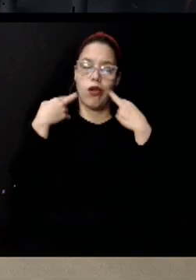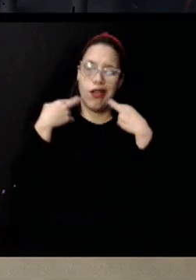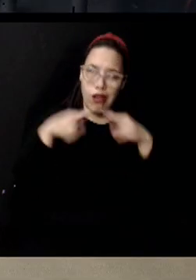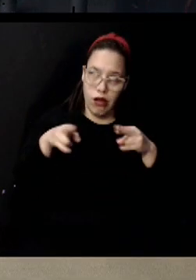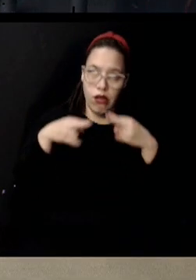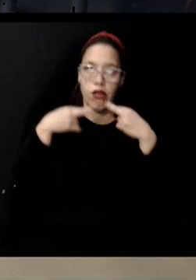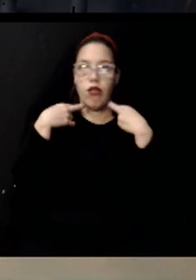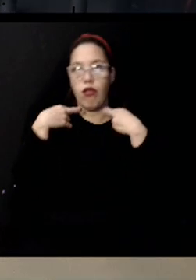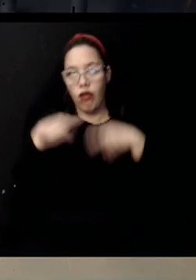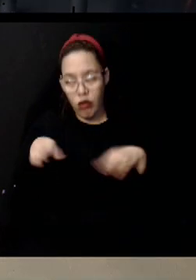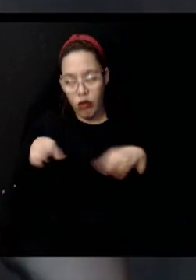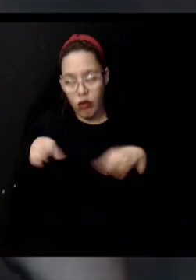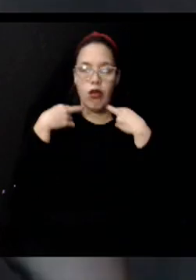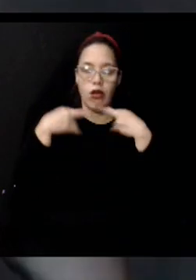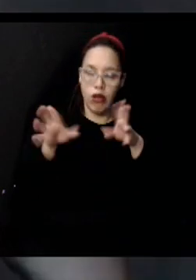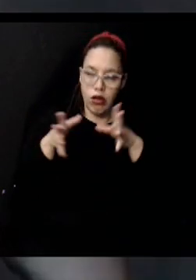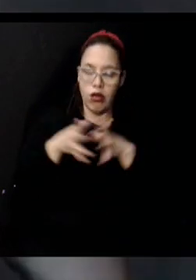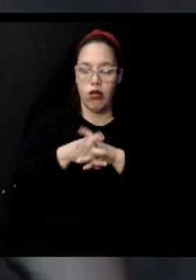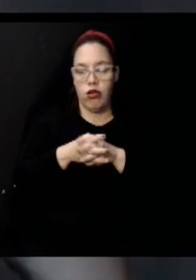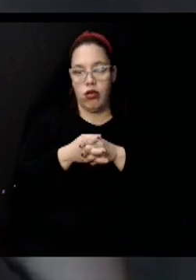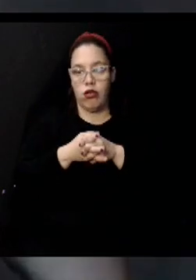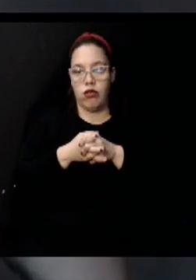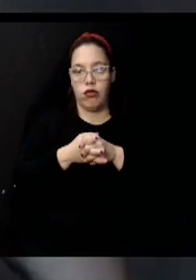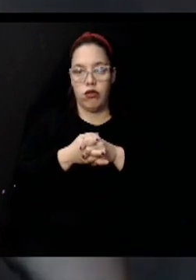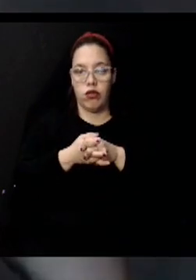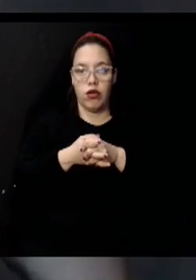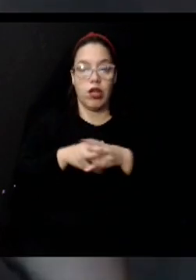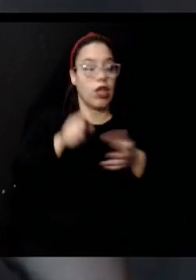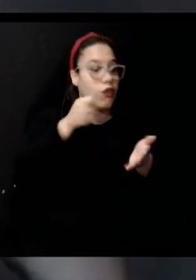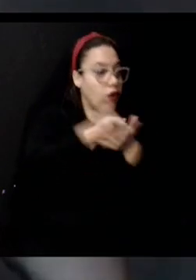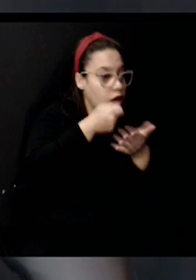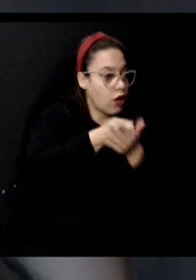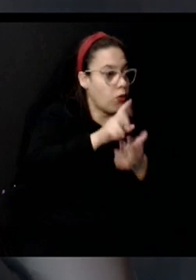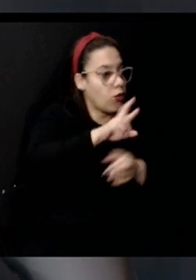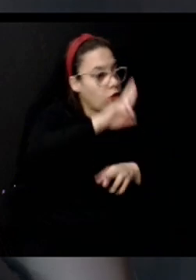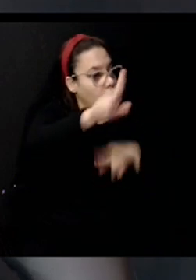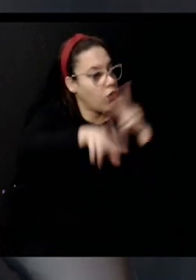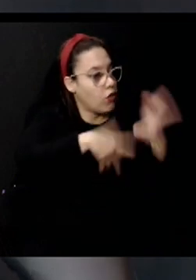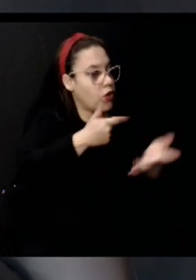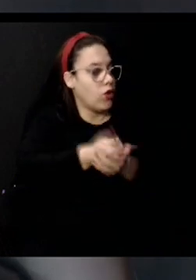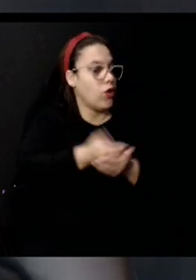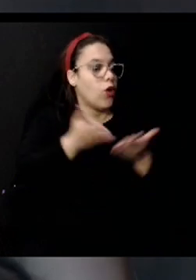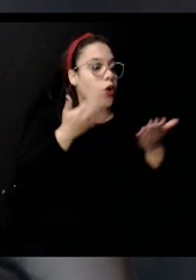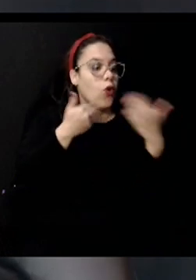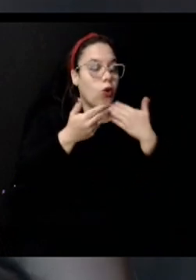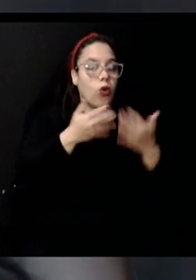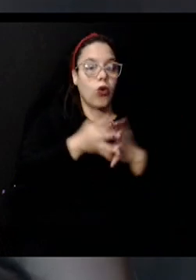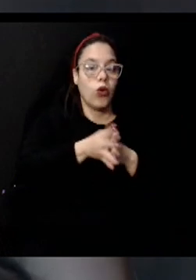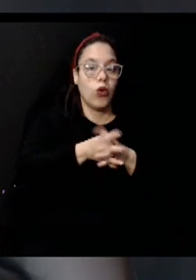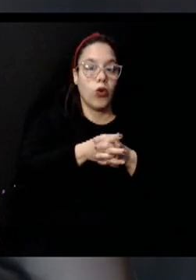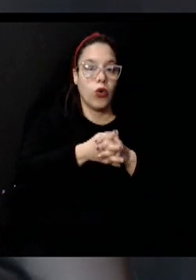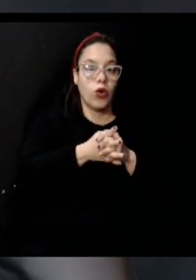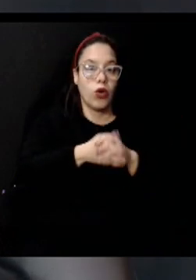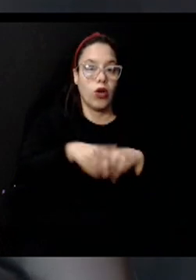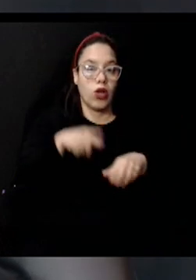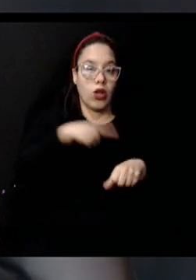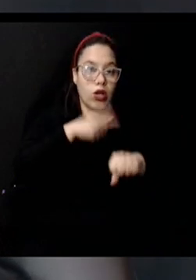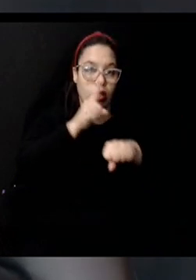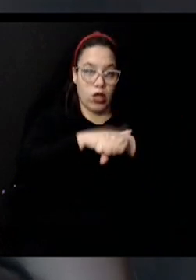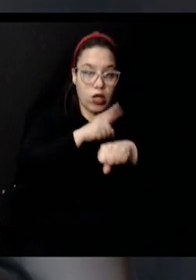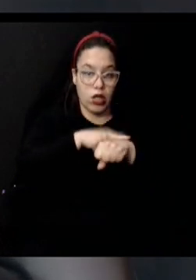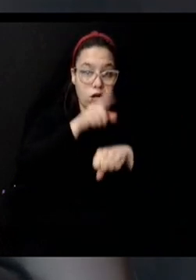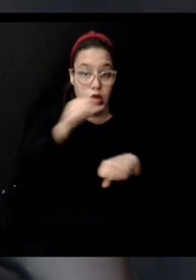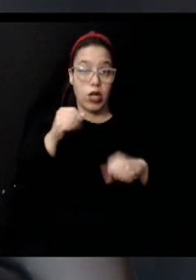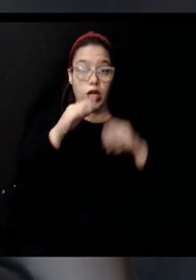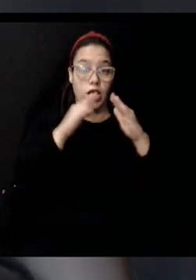gente É. tem que ter uma atitude, a gente tem que agir. Como eu comentei com vocês, né, eu tenho um horário que eu tenho que sair da minha casa para